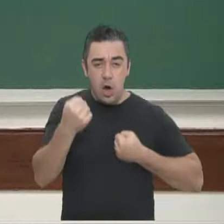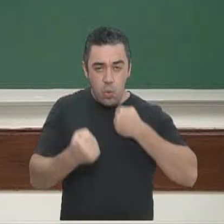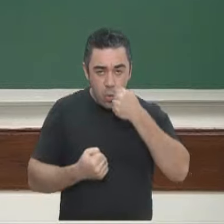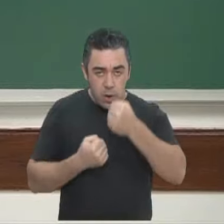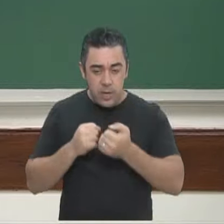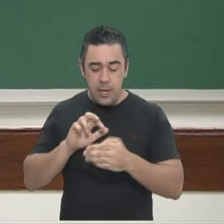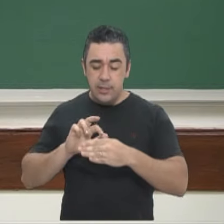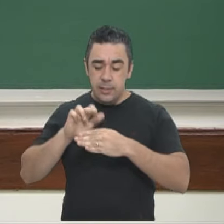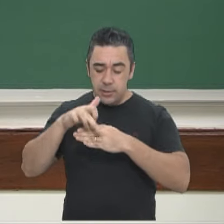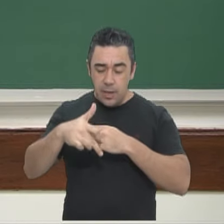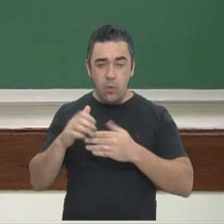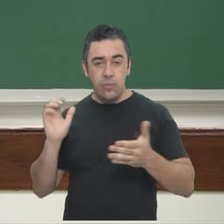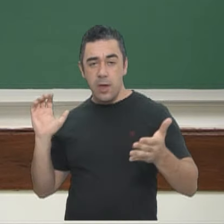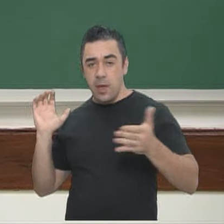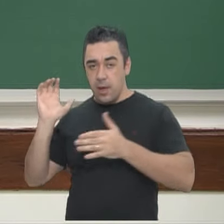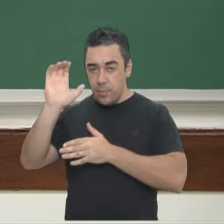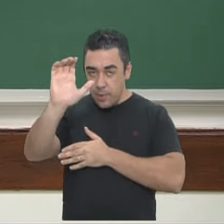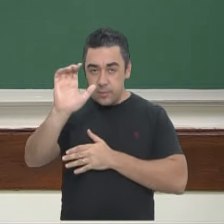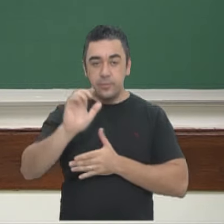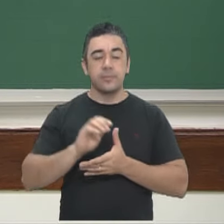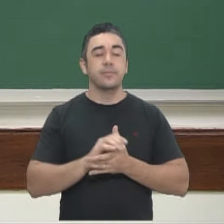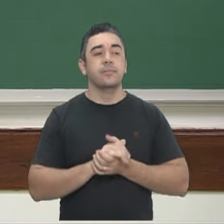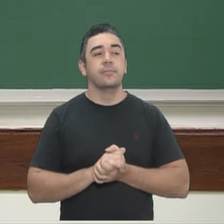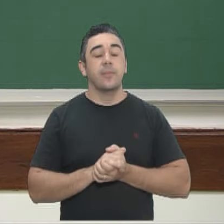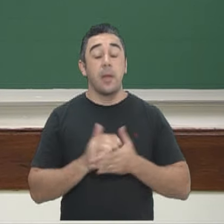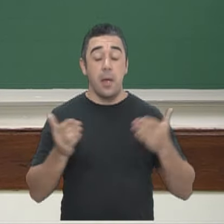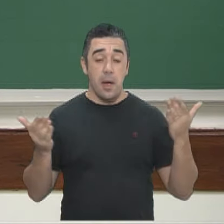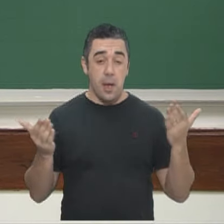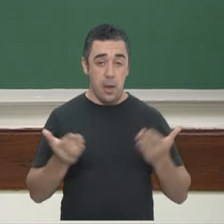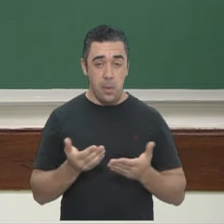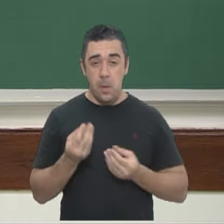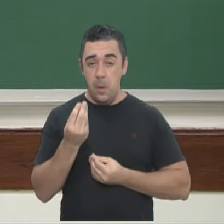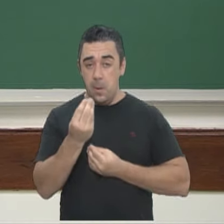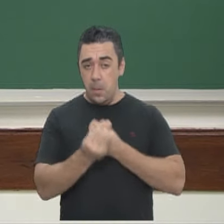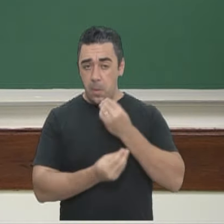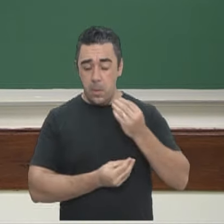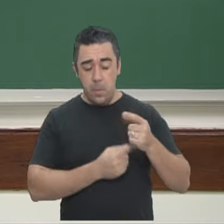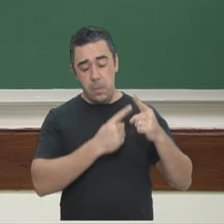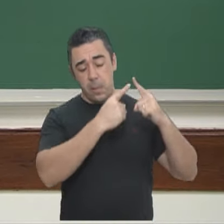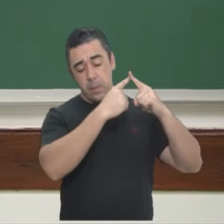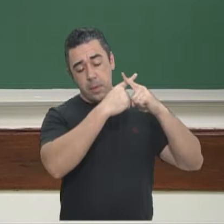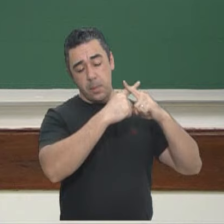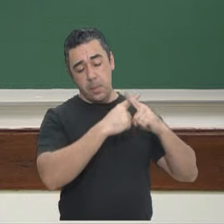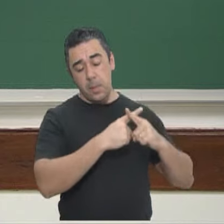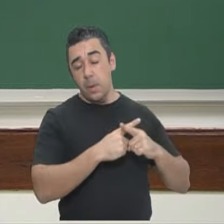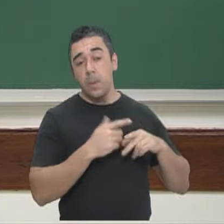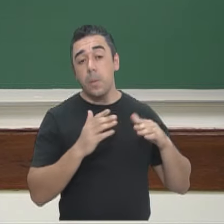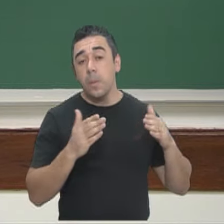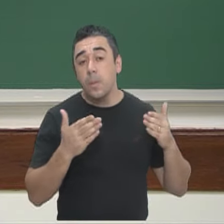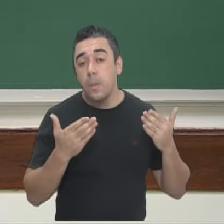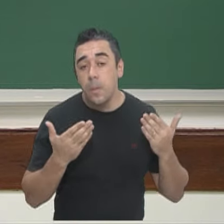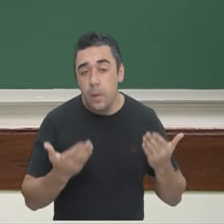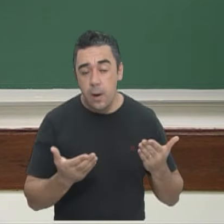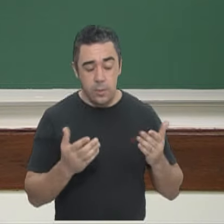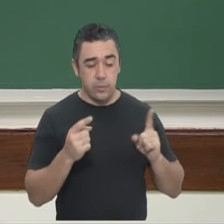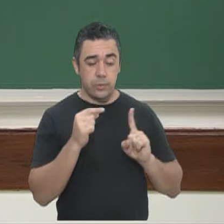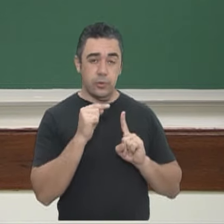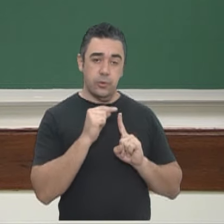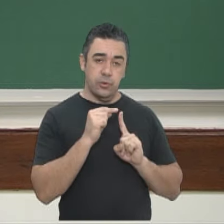o arremesso. Agora vamos falar sobre as provas. Vamos identificar quais são as provas e como elas